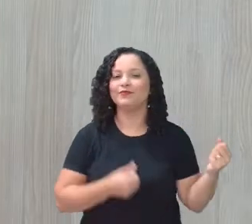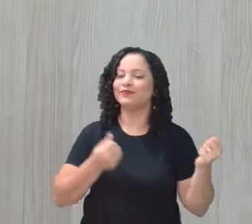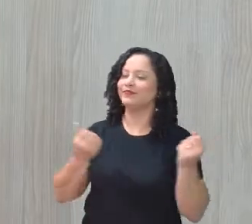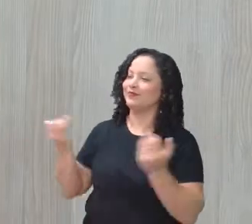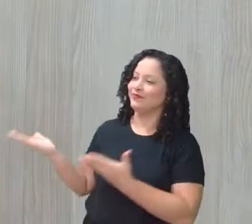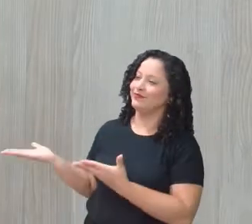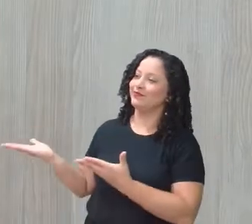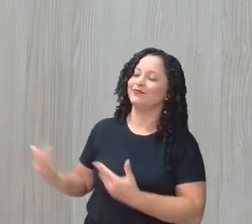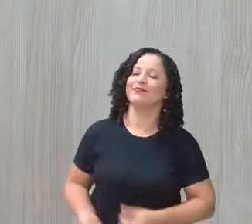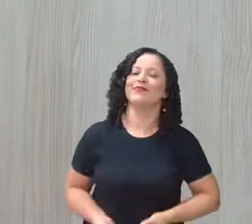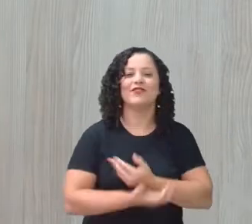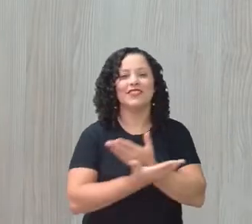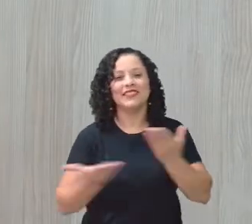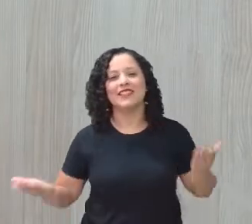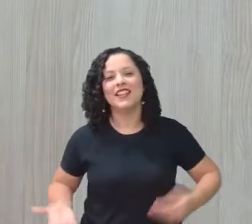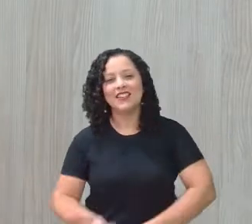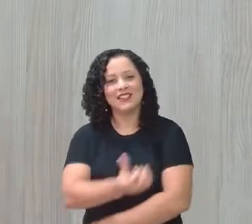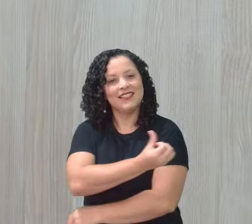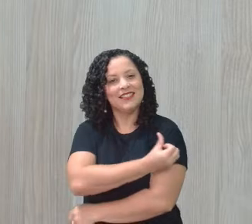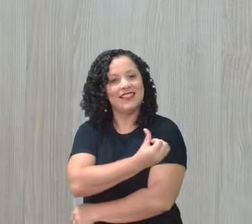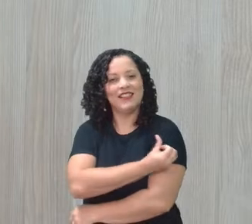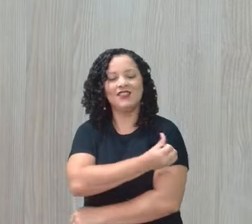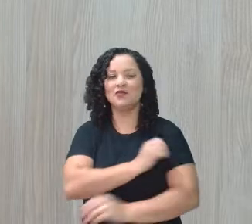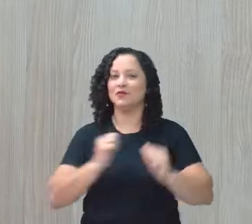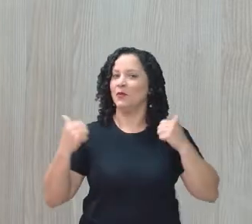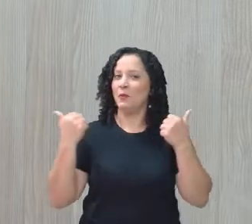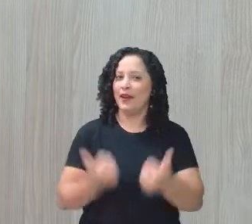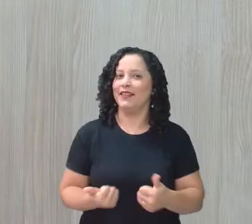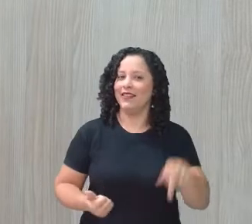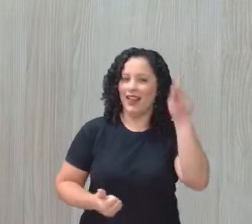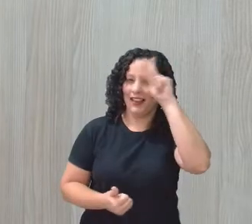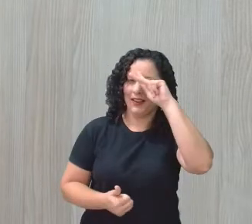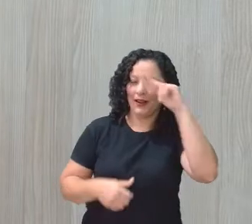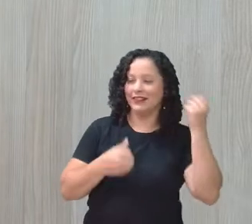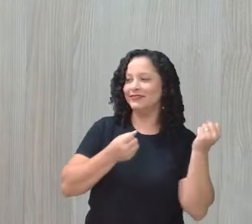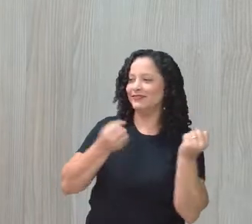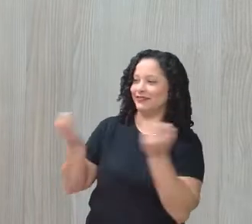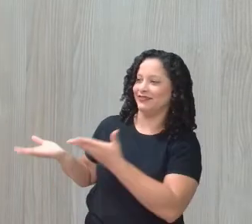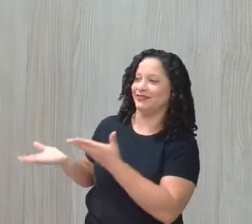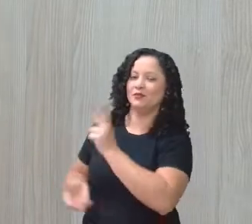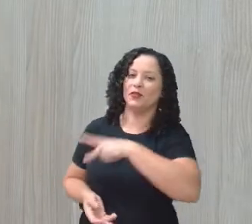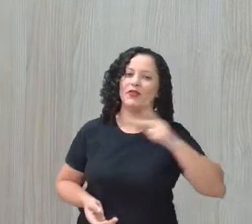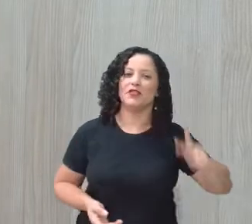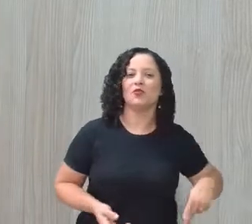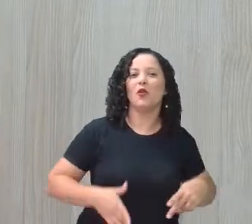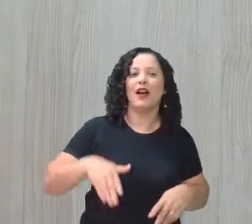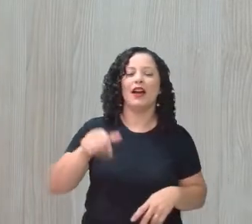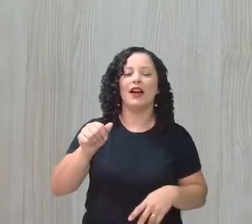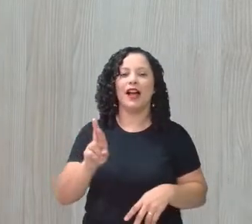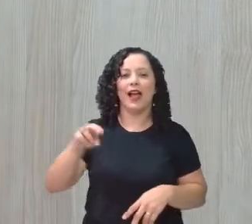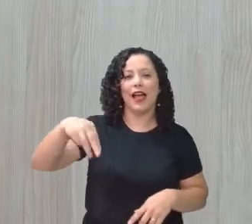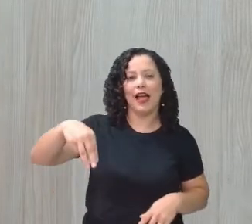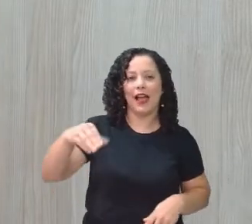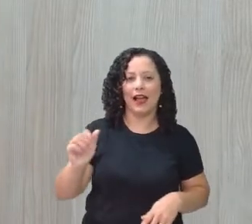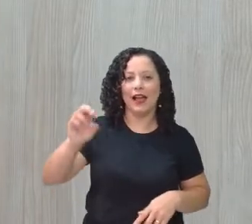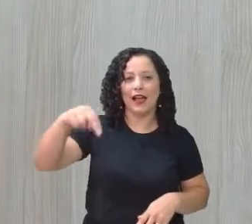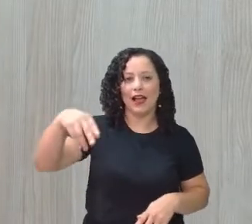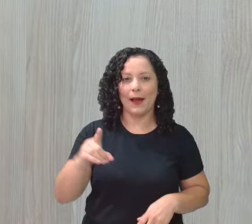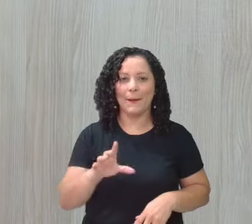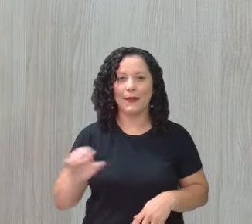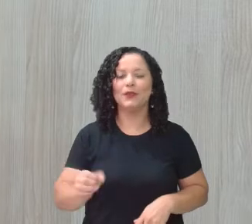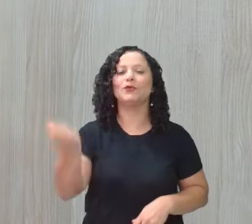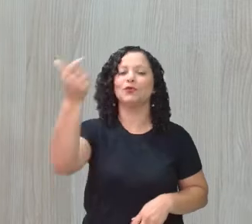Fala, sexto ano, tudo bom com vocês? Então lembrar de mim, né? Estou aqui mais uma vez, professor Armando Pérez, para a